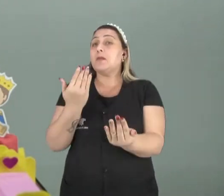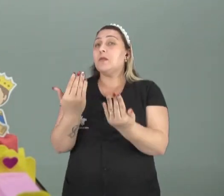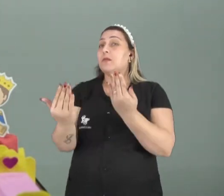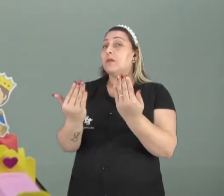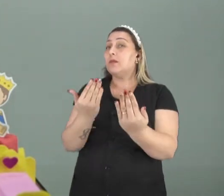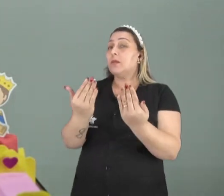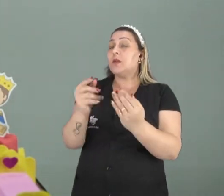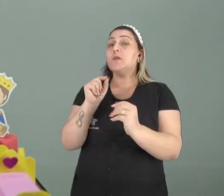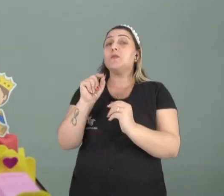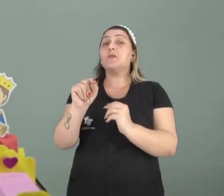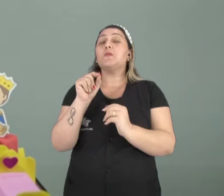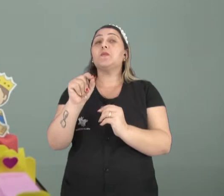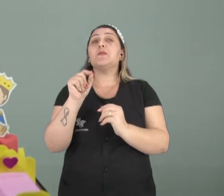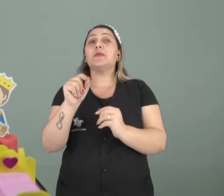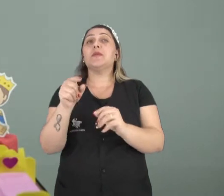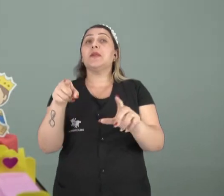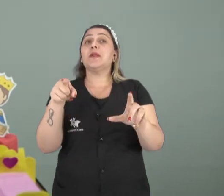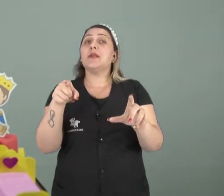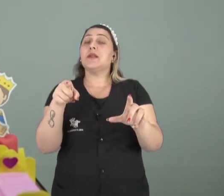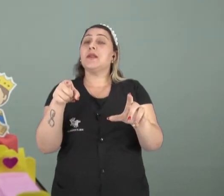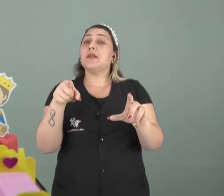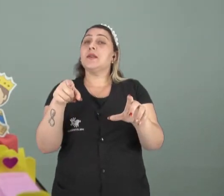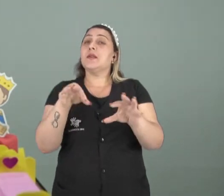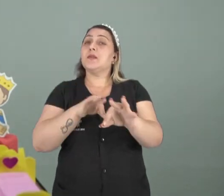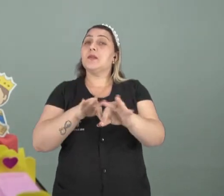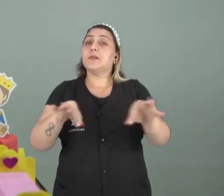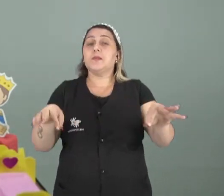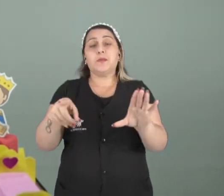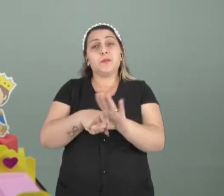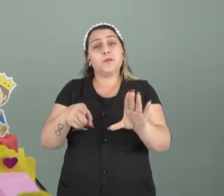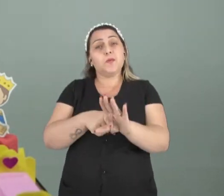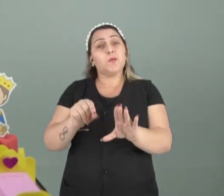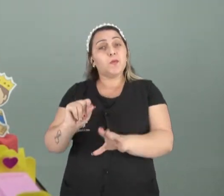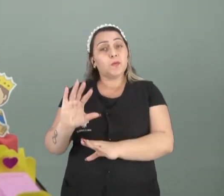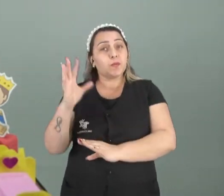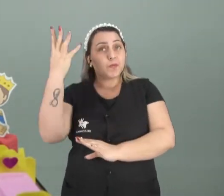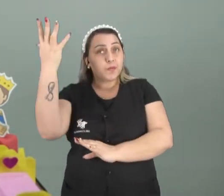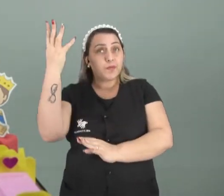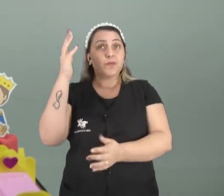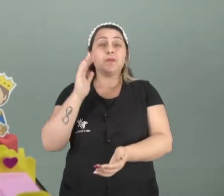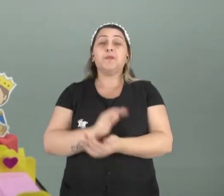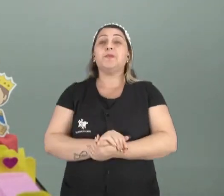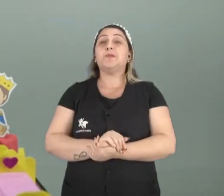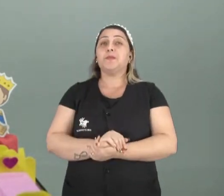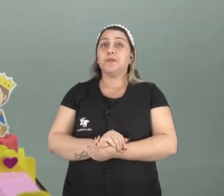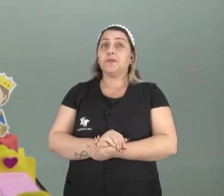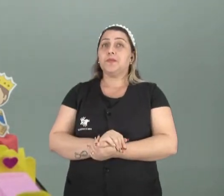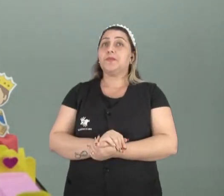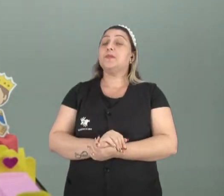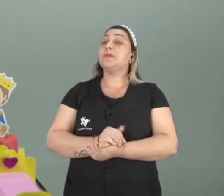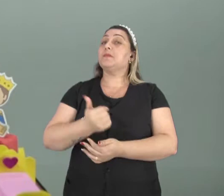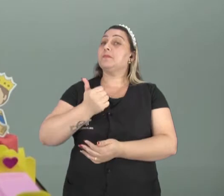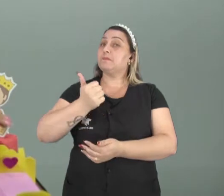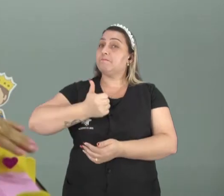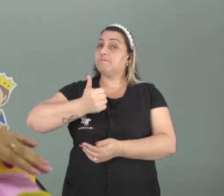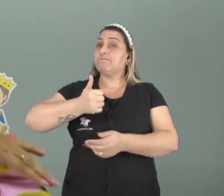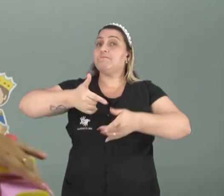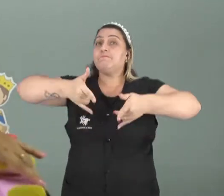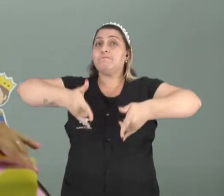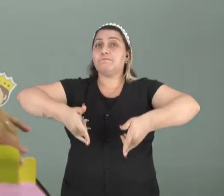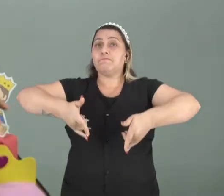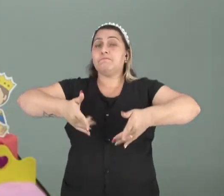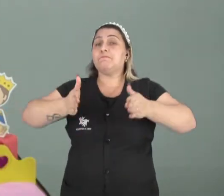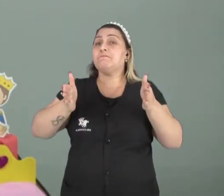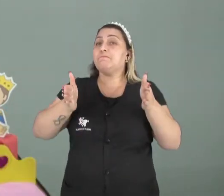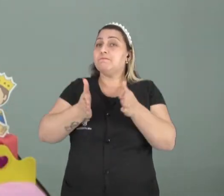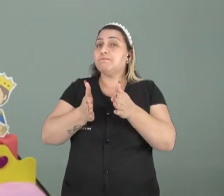compararam a medida dos seus pés. Então, o que aconteceu? A primeira cama que ele fez era